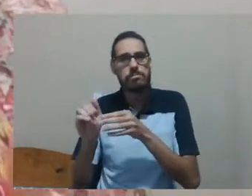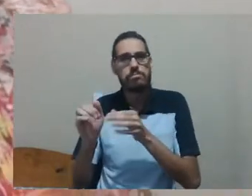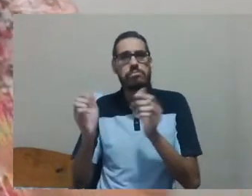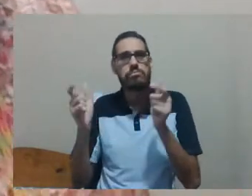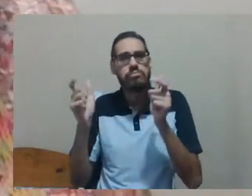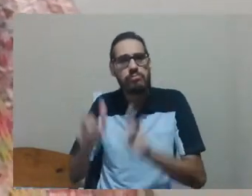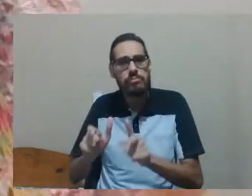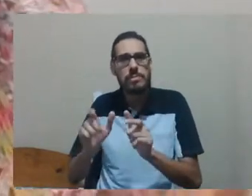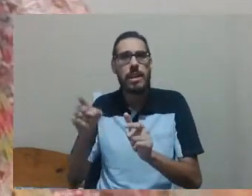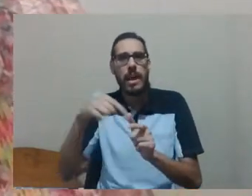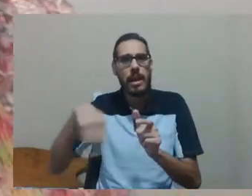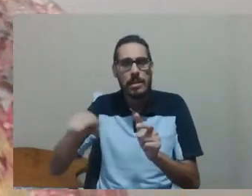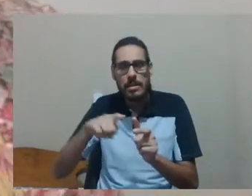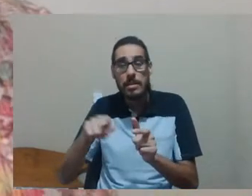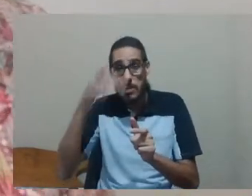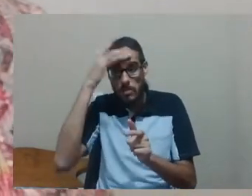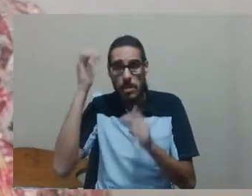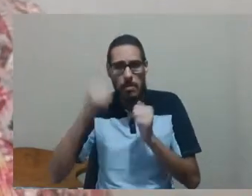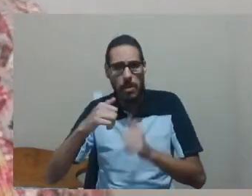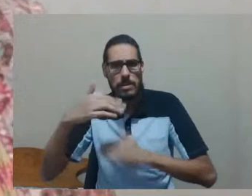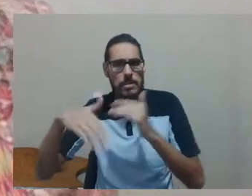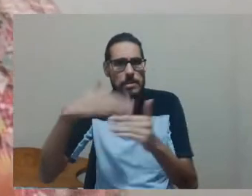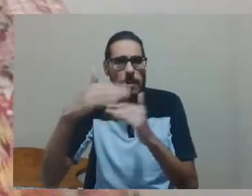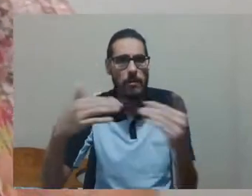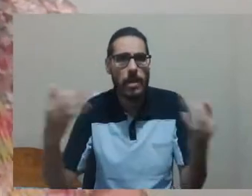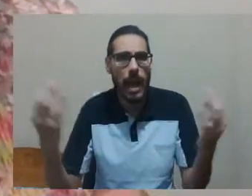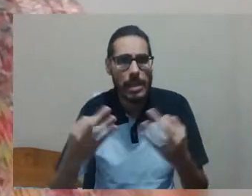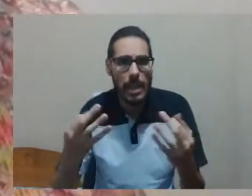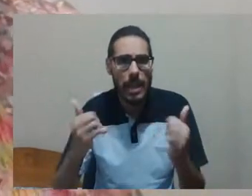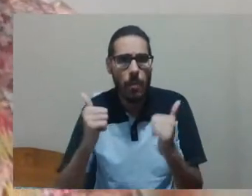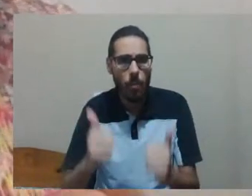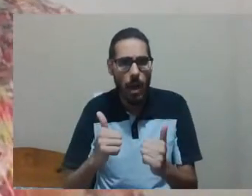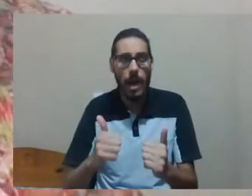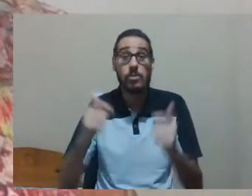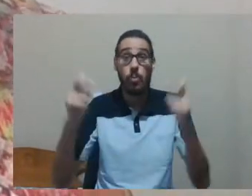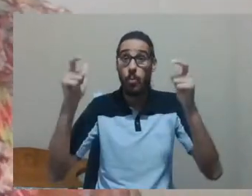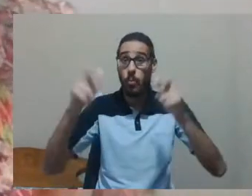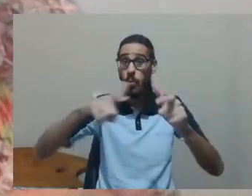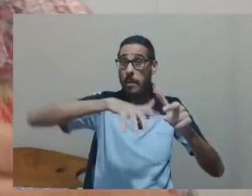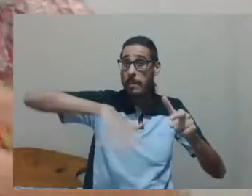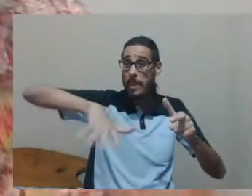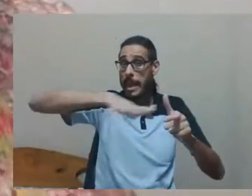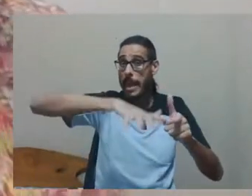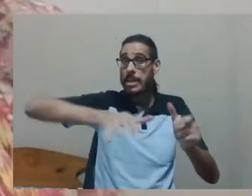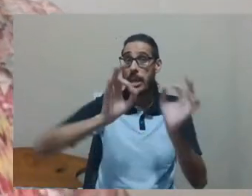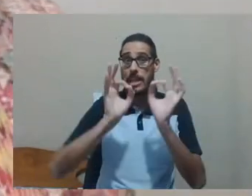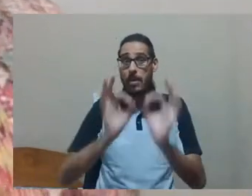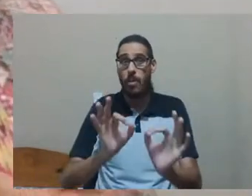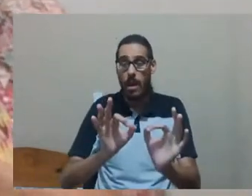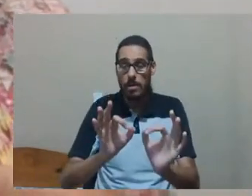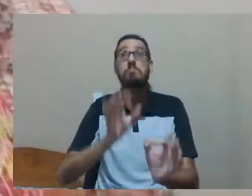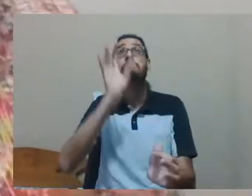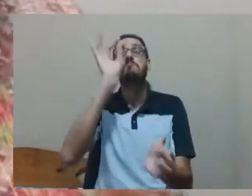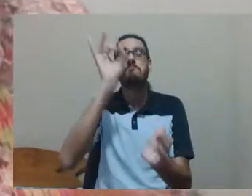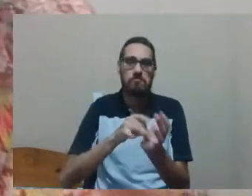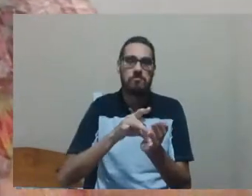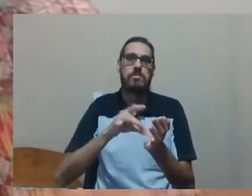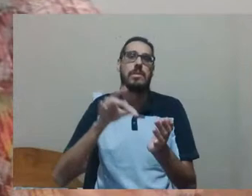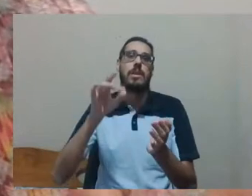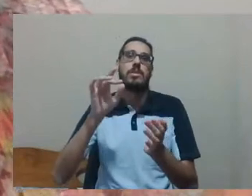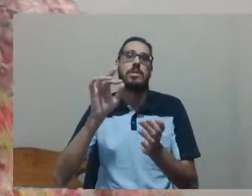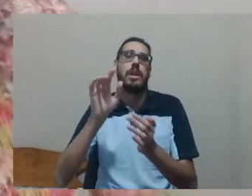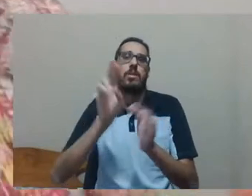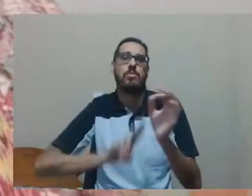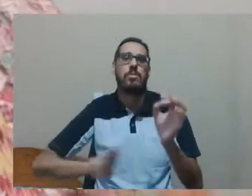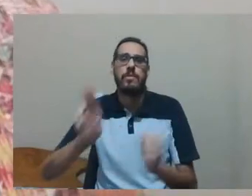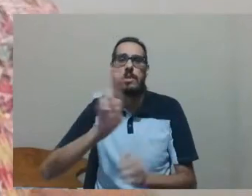em ambientes adequados, para que realmente a universidade possa crescer, possa formar pessoas